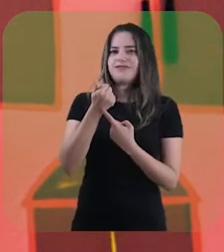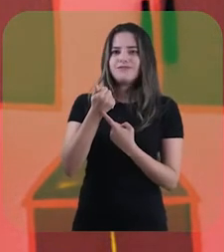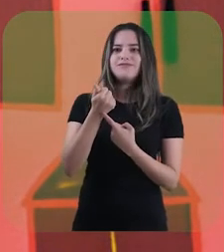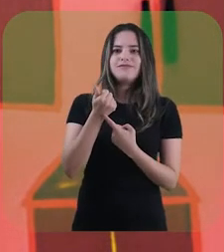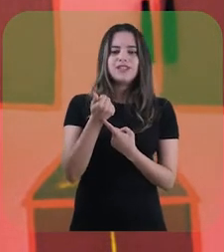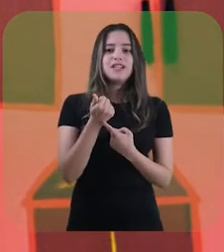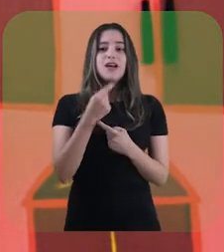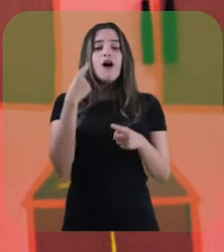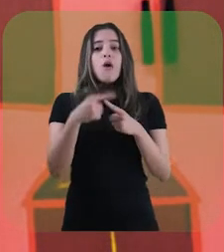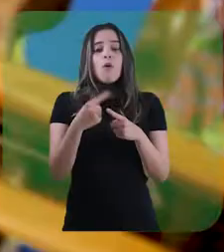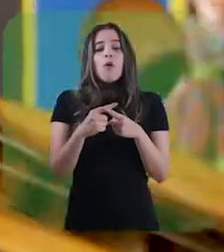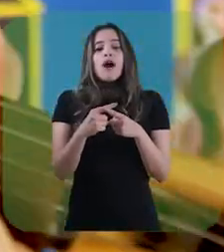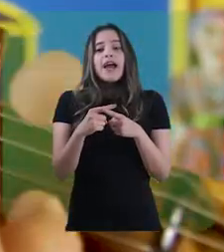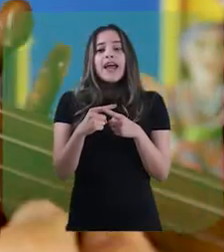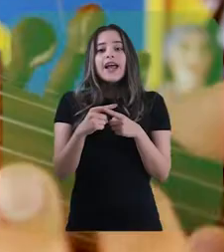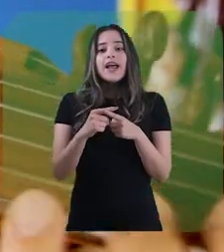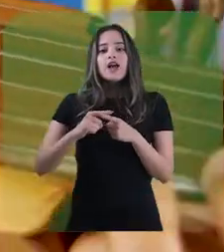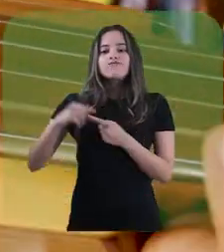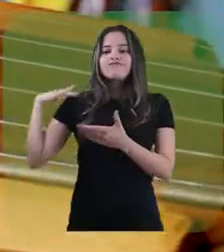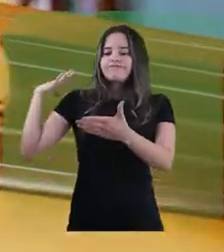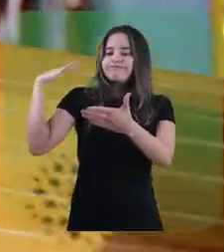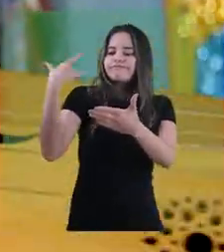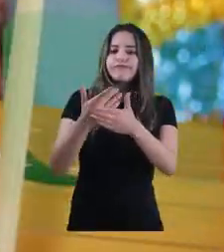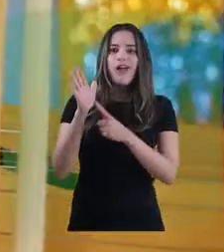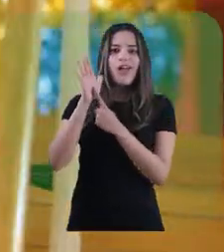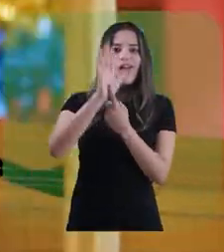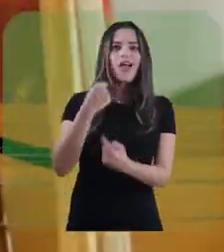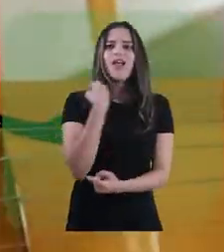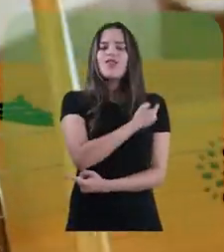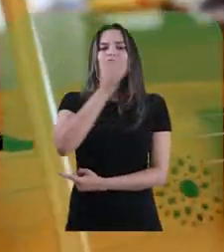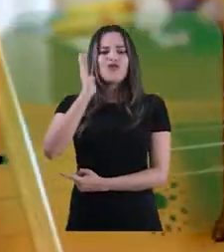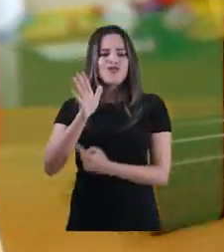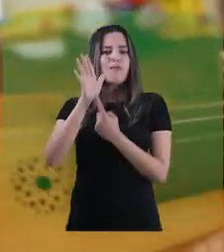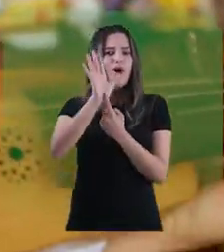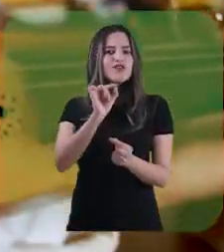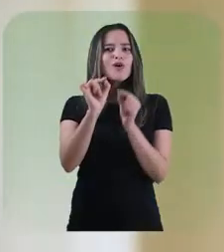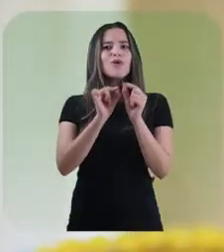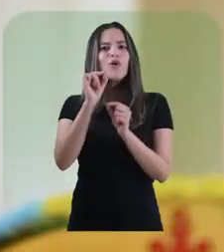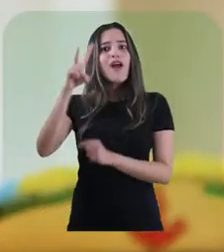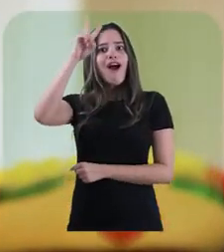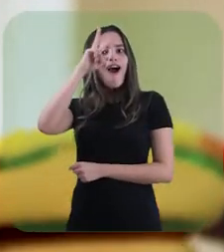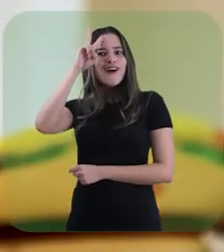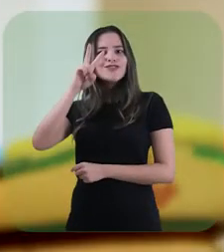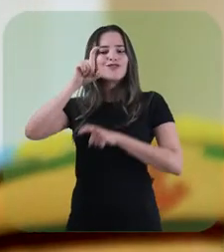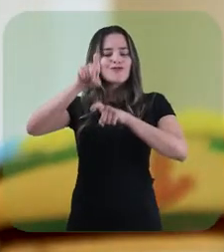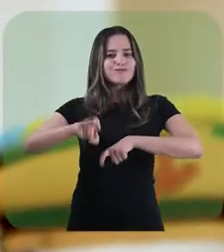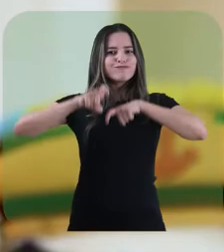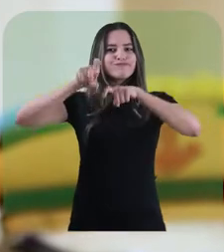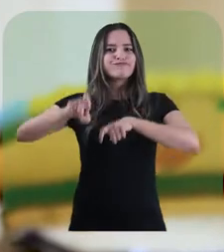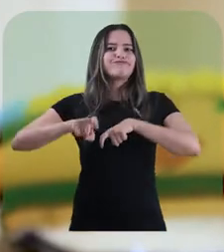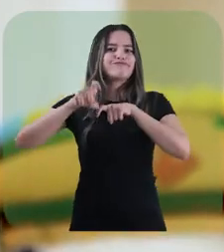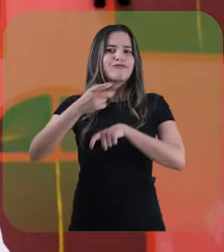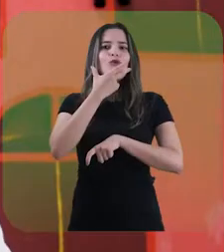da Mata mesmo já que é da região praticamente quase todos os anos que tem apresentação literal se você tem esse viés